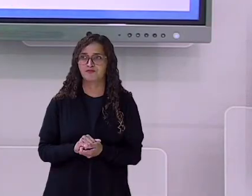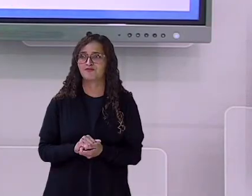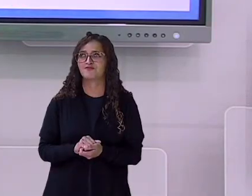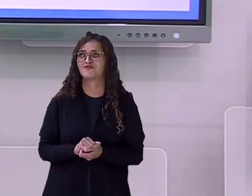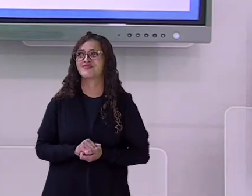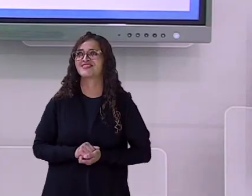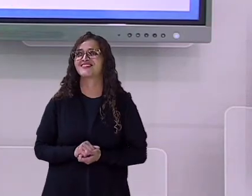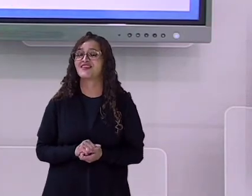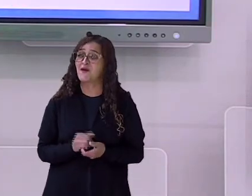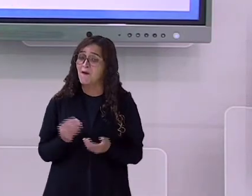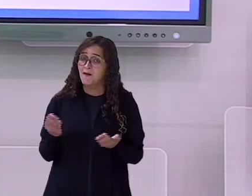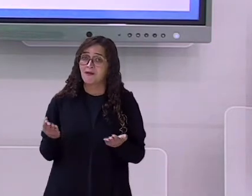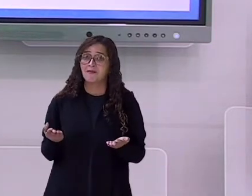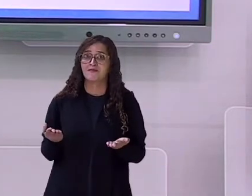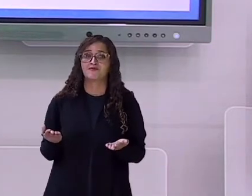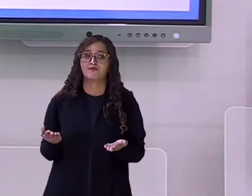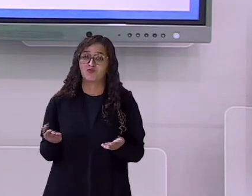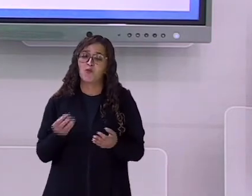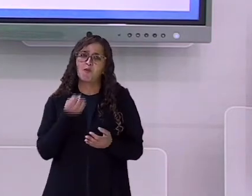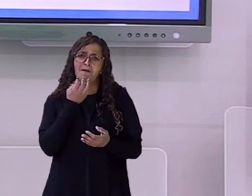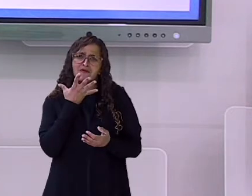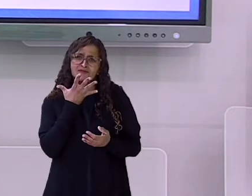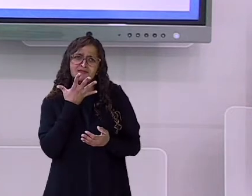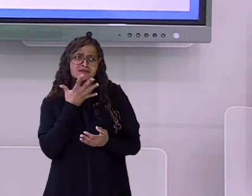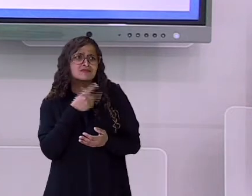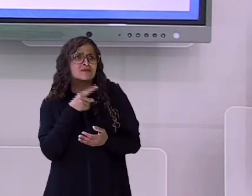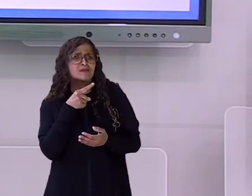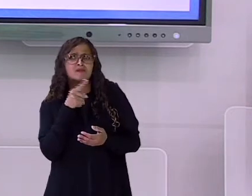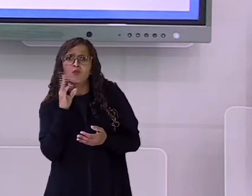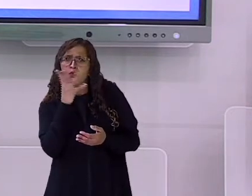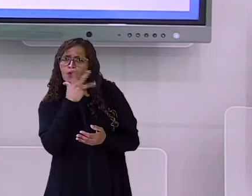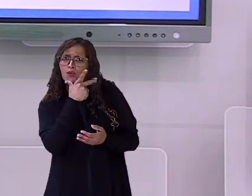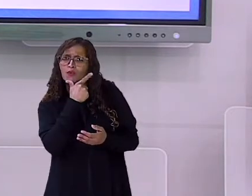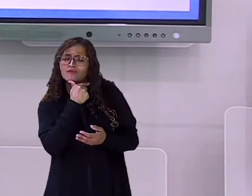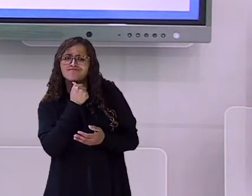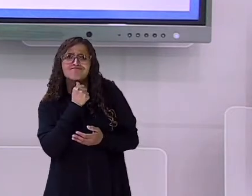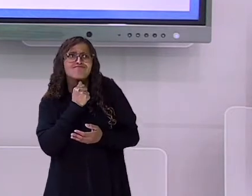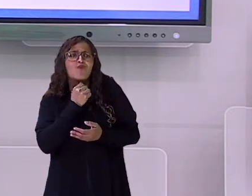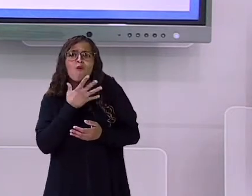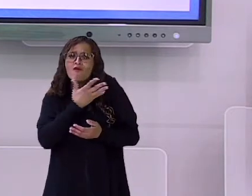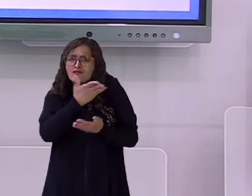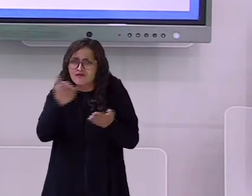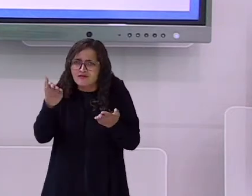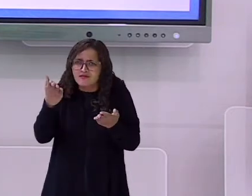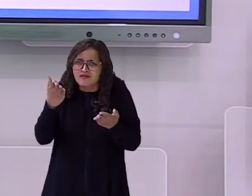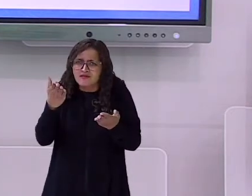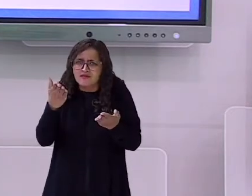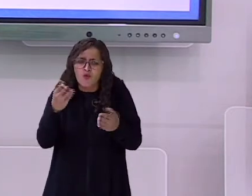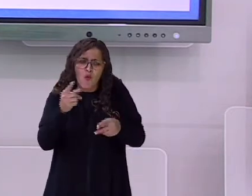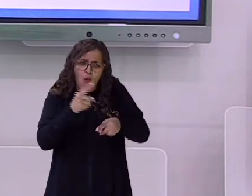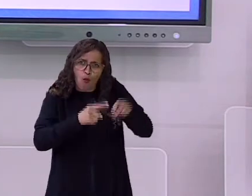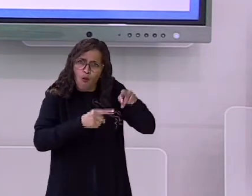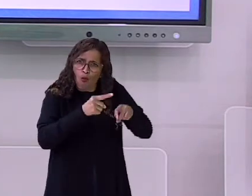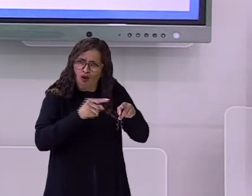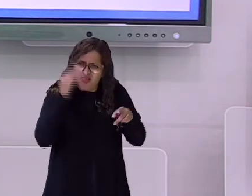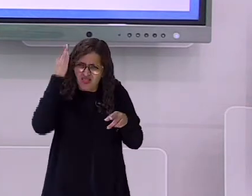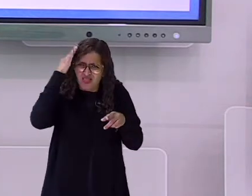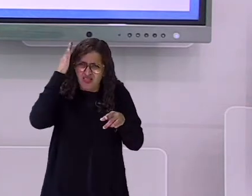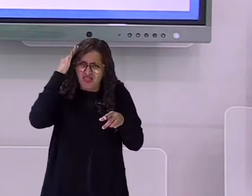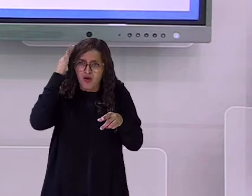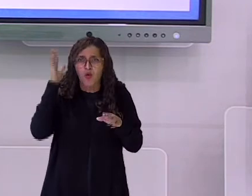É muito gostoso e, além de ser muito bonito. Você sabe tocar algum instrumento? Ou você é como eu, só sabe tocar